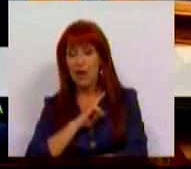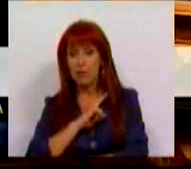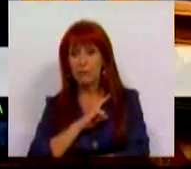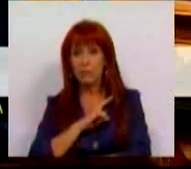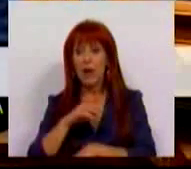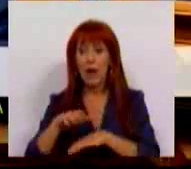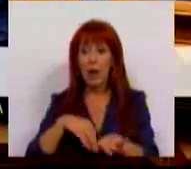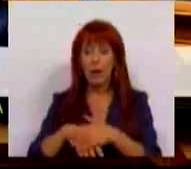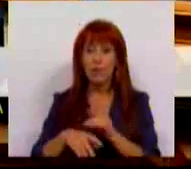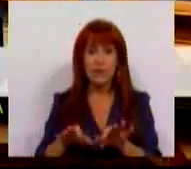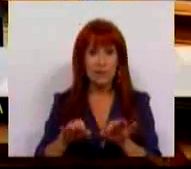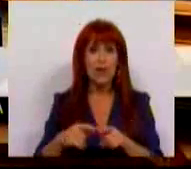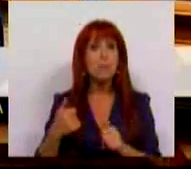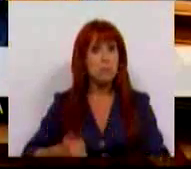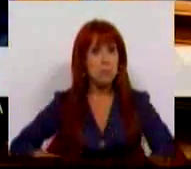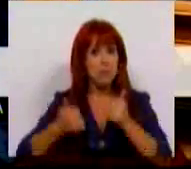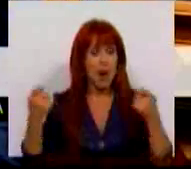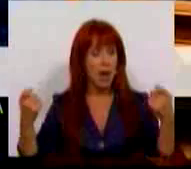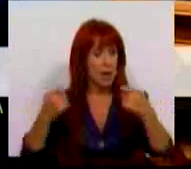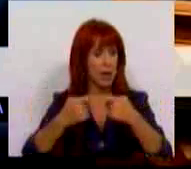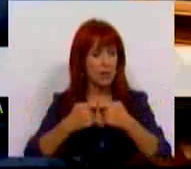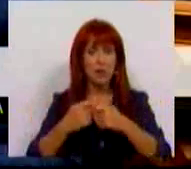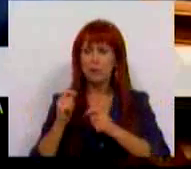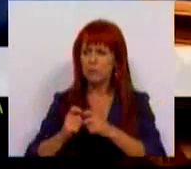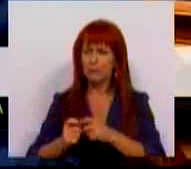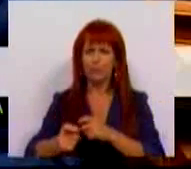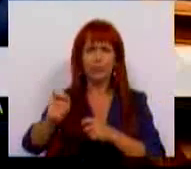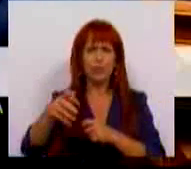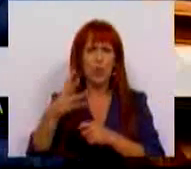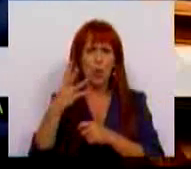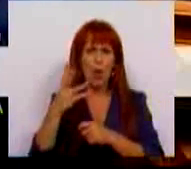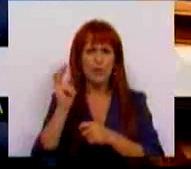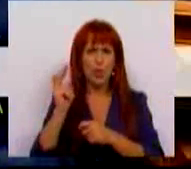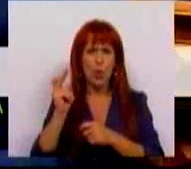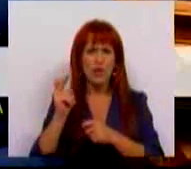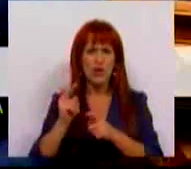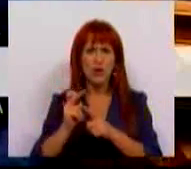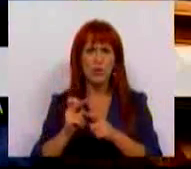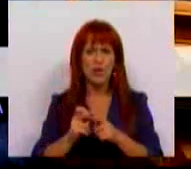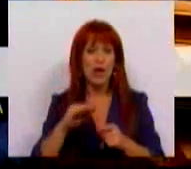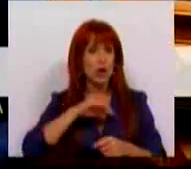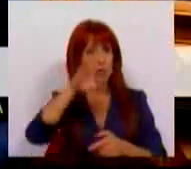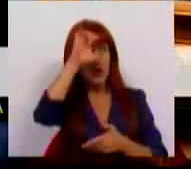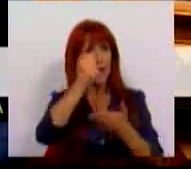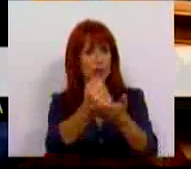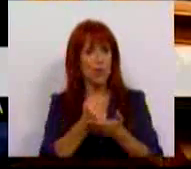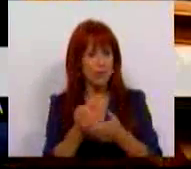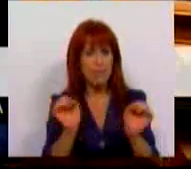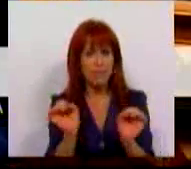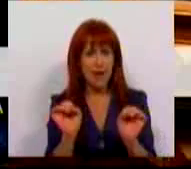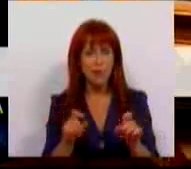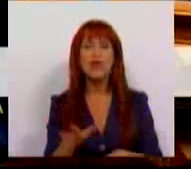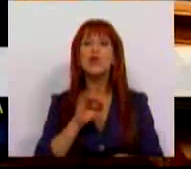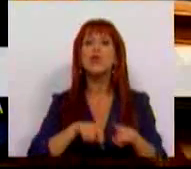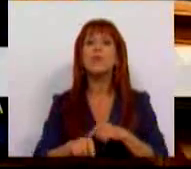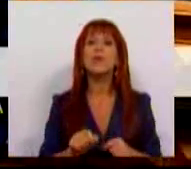que fez com êxito esta ligação durante 4 anos e sem subsídios estatais. E, senhor